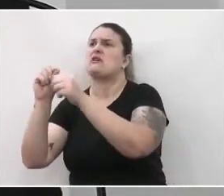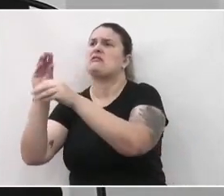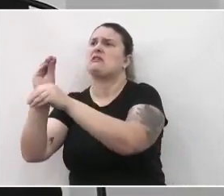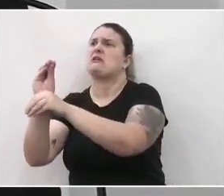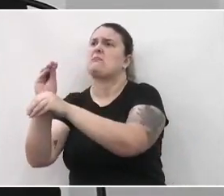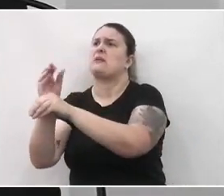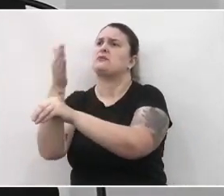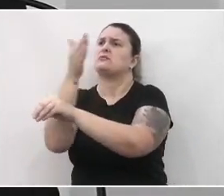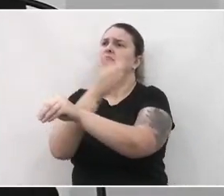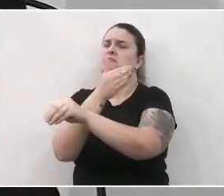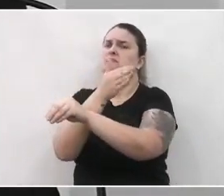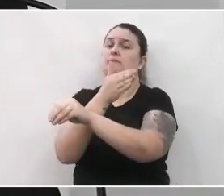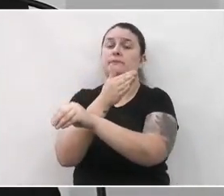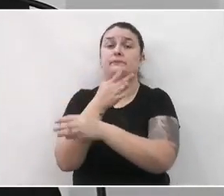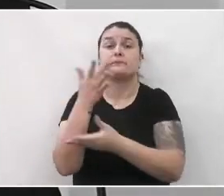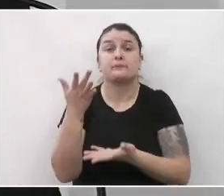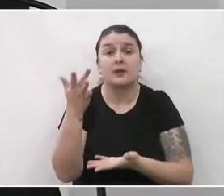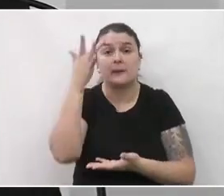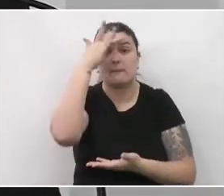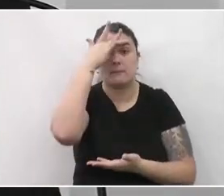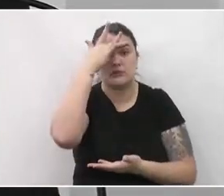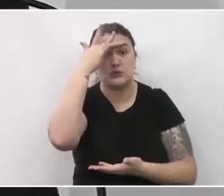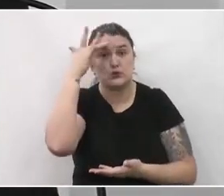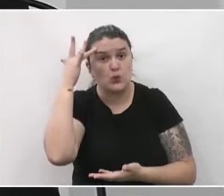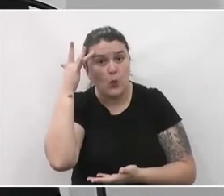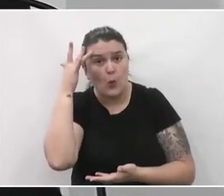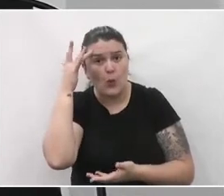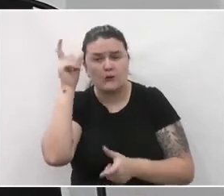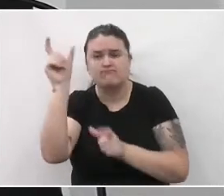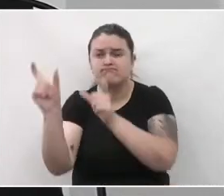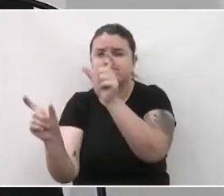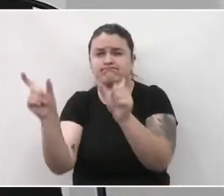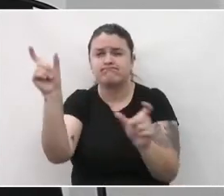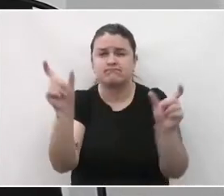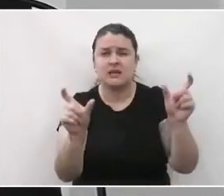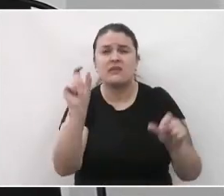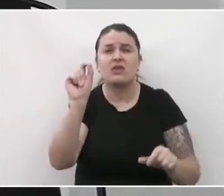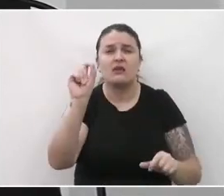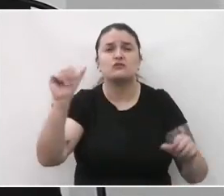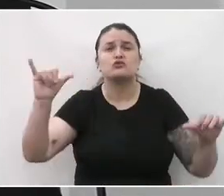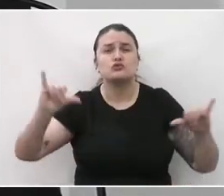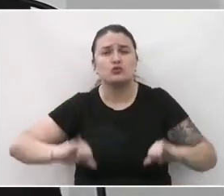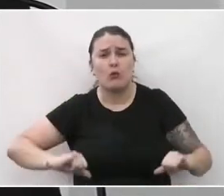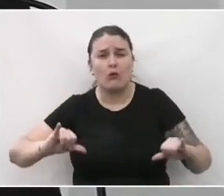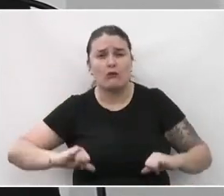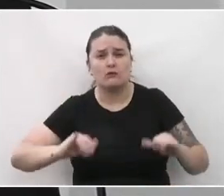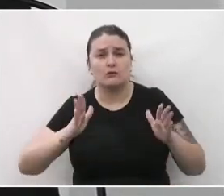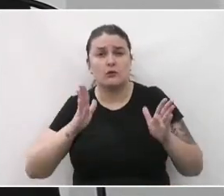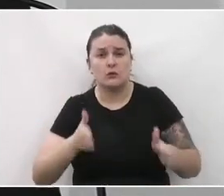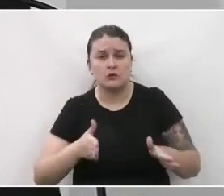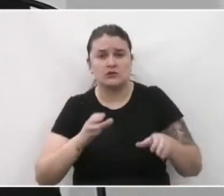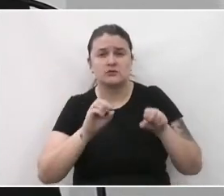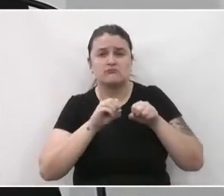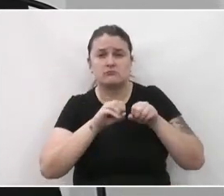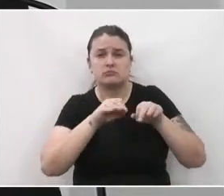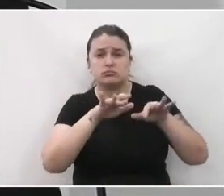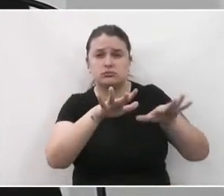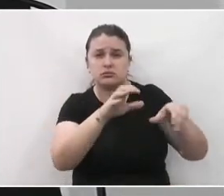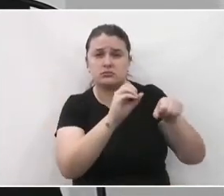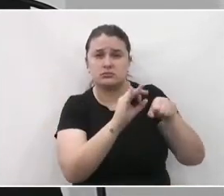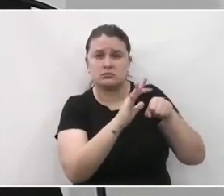precoce. As pessoas, os servidores que mais sofrem hoje com a pandemia são